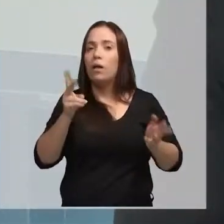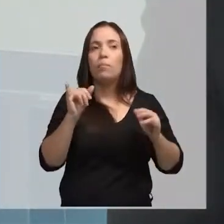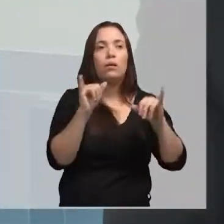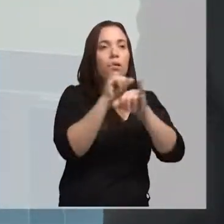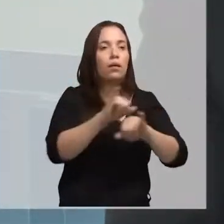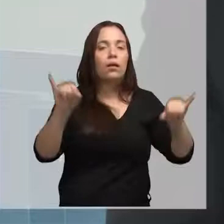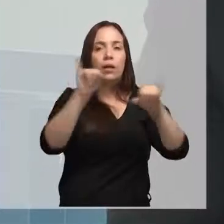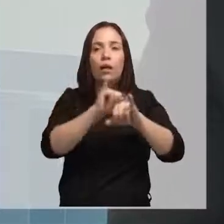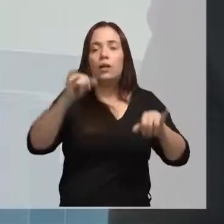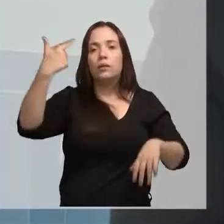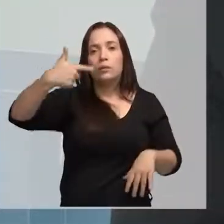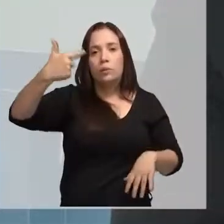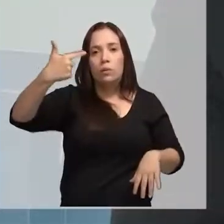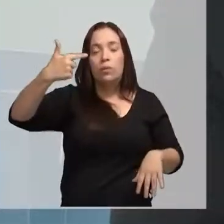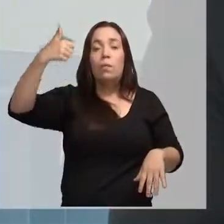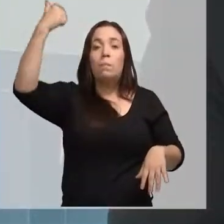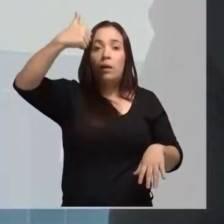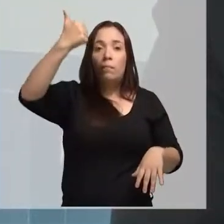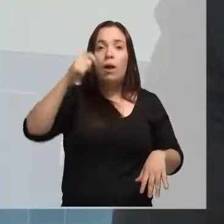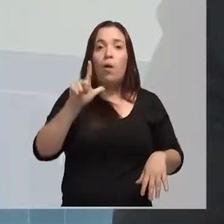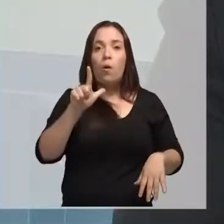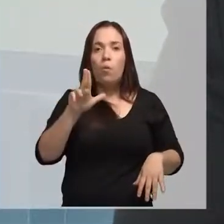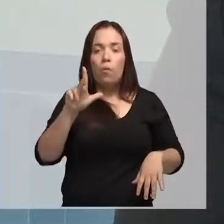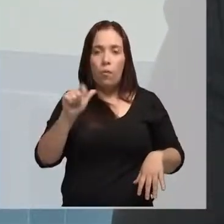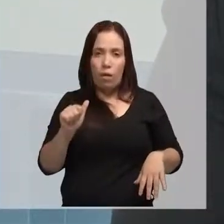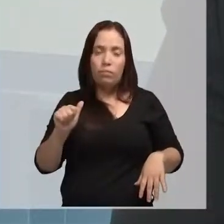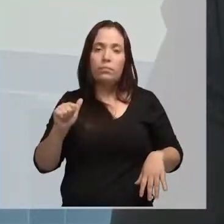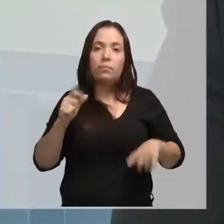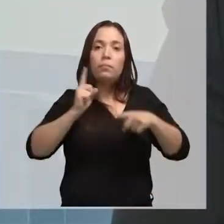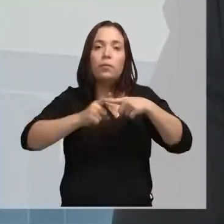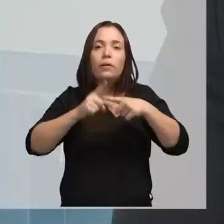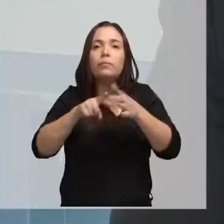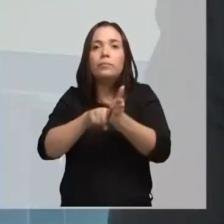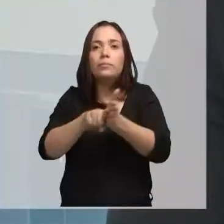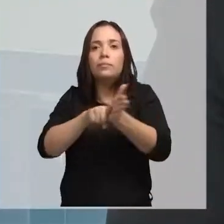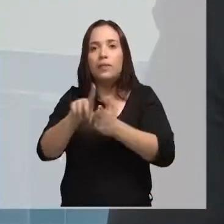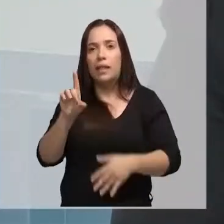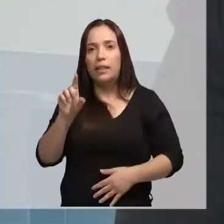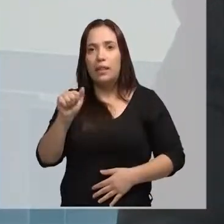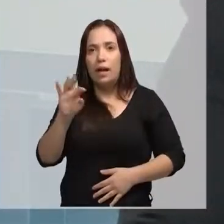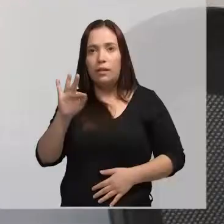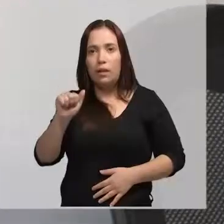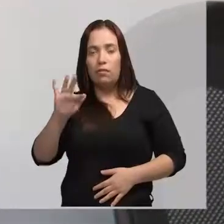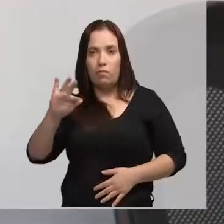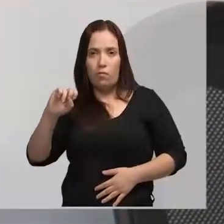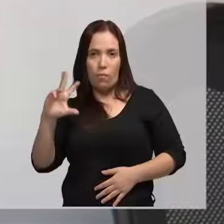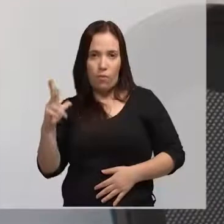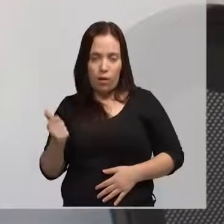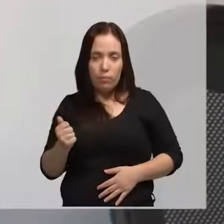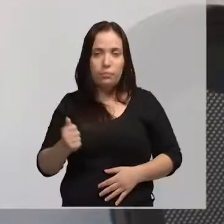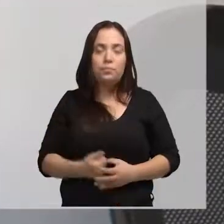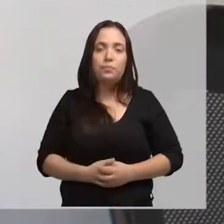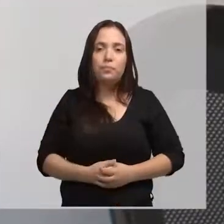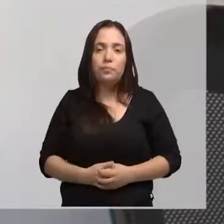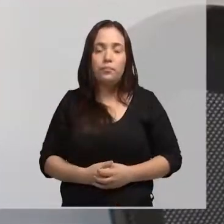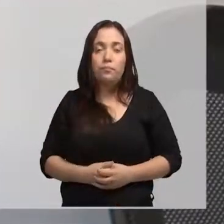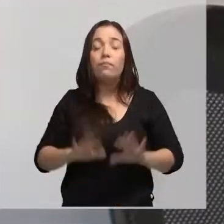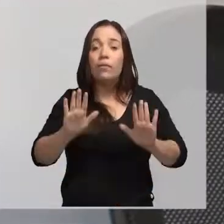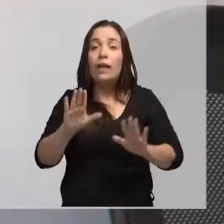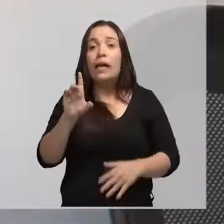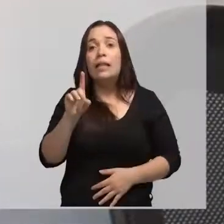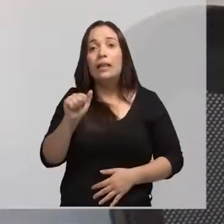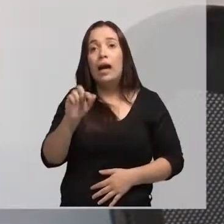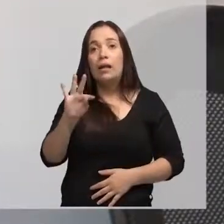primeiro colocado só a partir de agora, dessa semana, que ela fez a Datafolha, né, Luiz? É interessante que o Data Poder, ela fez